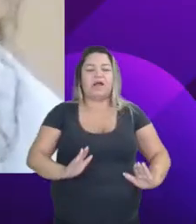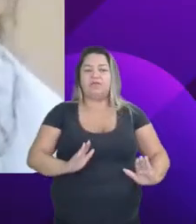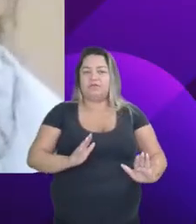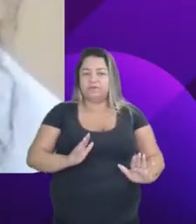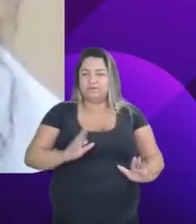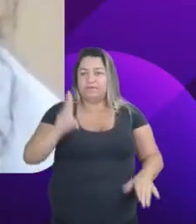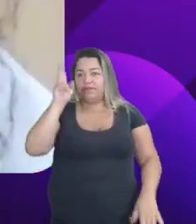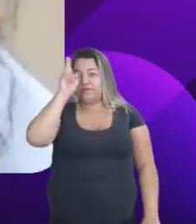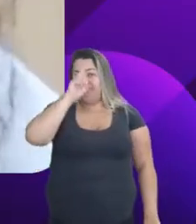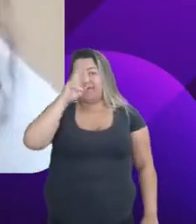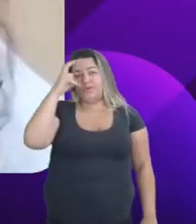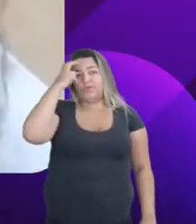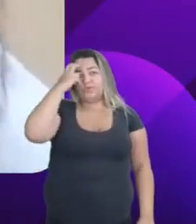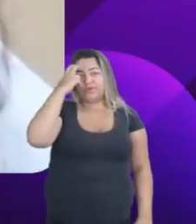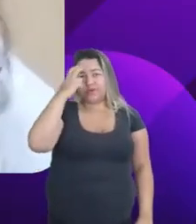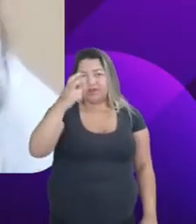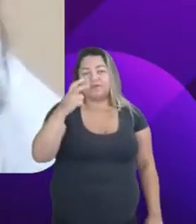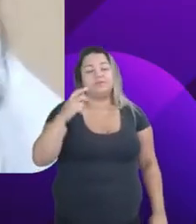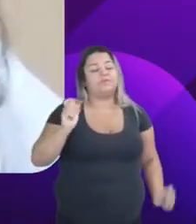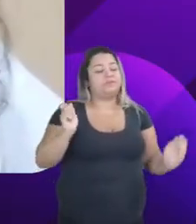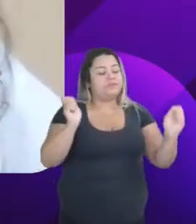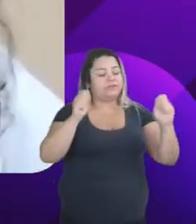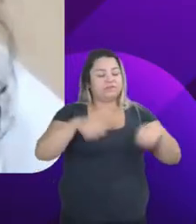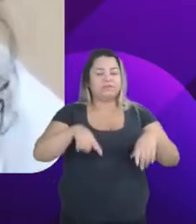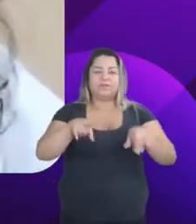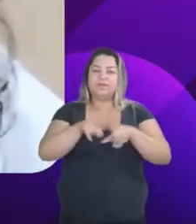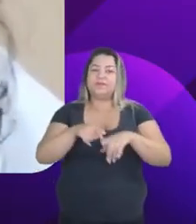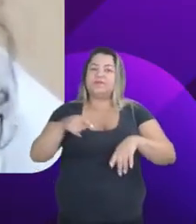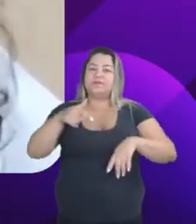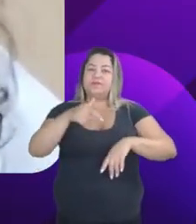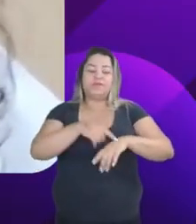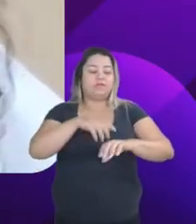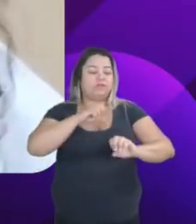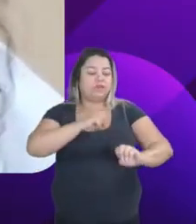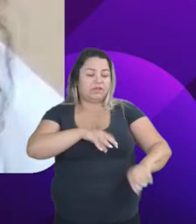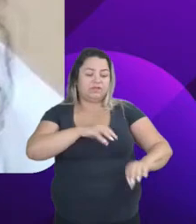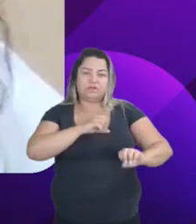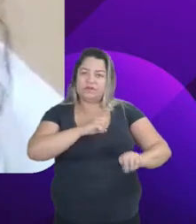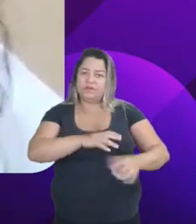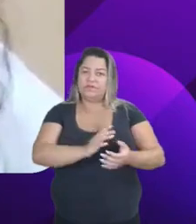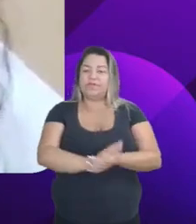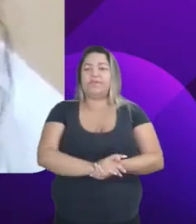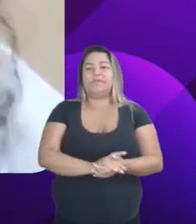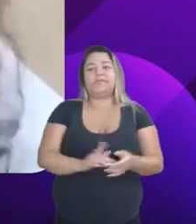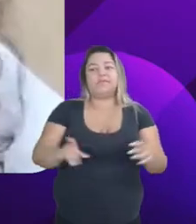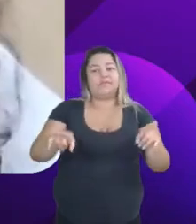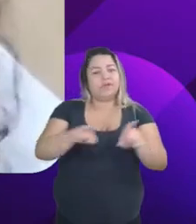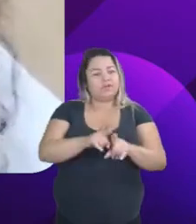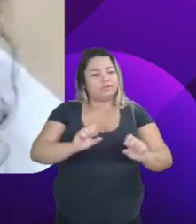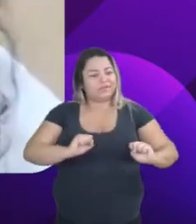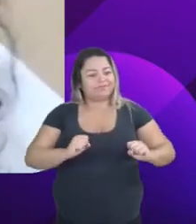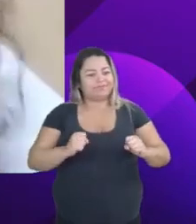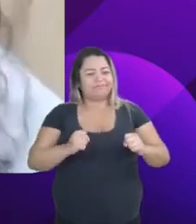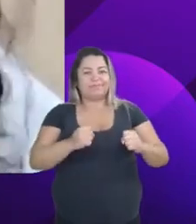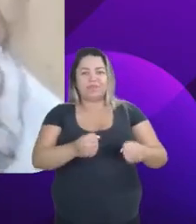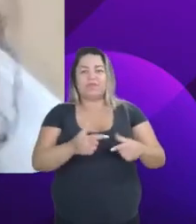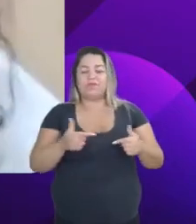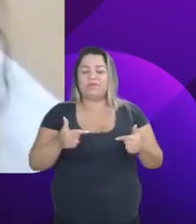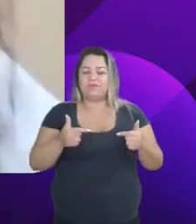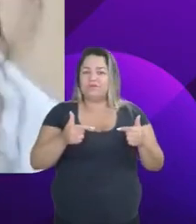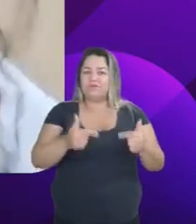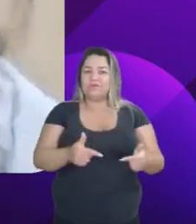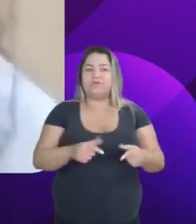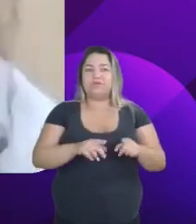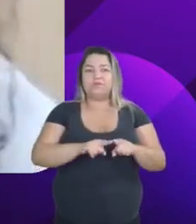questões históricas e culturais, a gente precisa de tempo, de educação e também de enfrentamento, de luta,